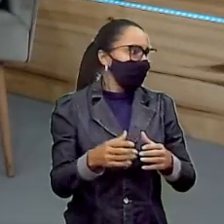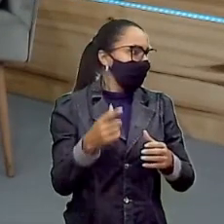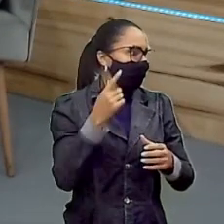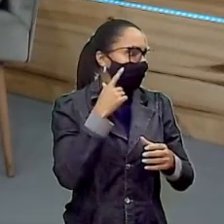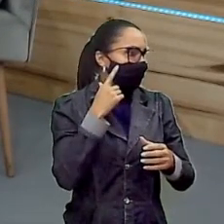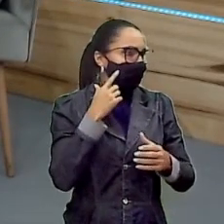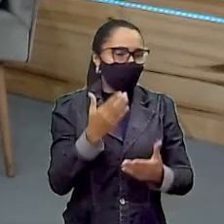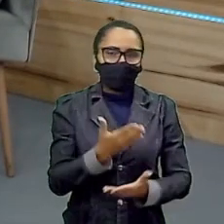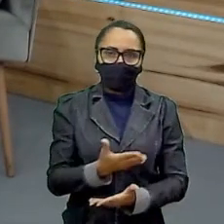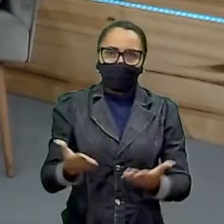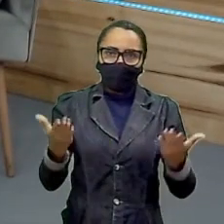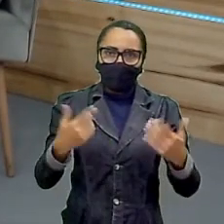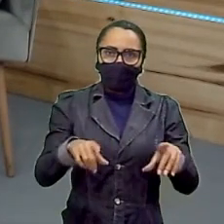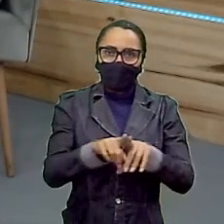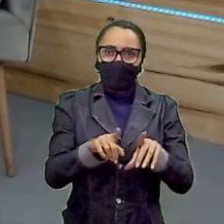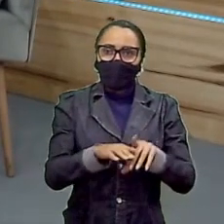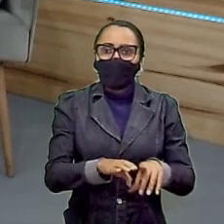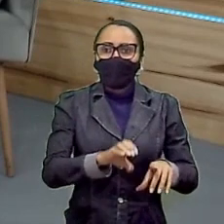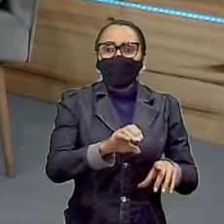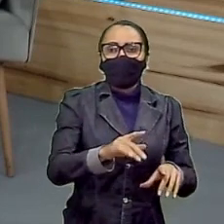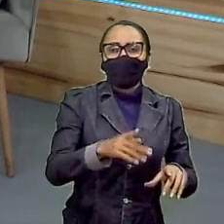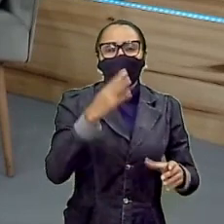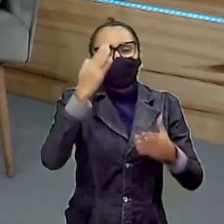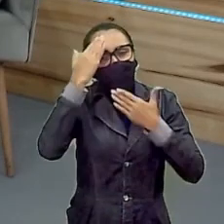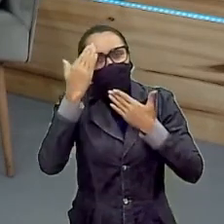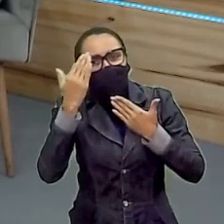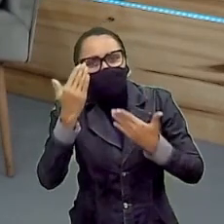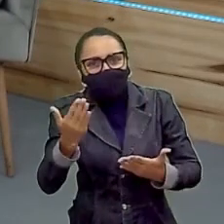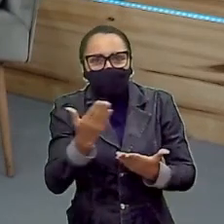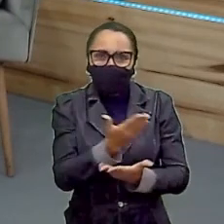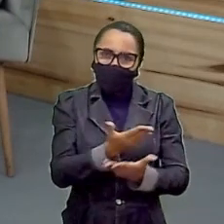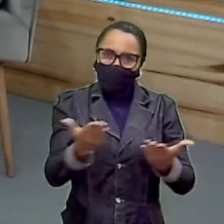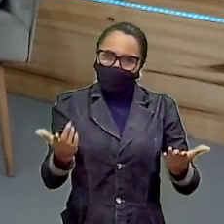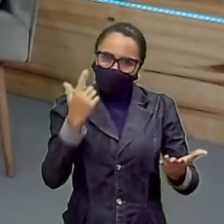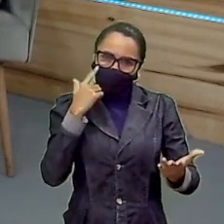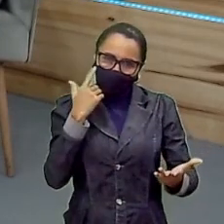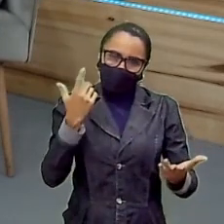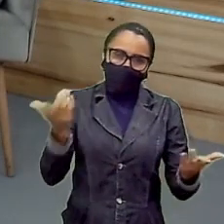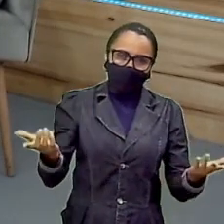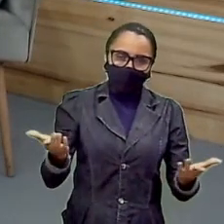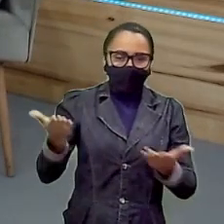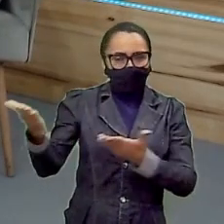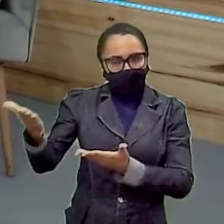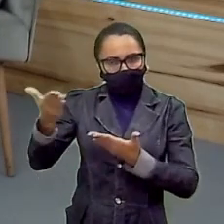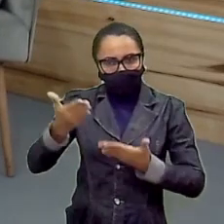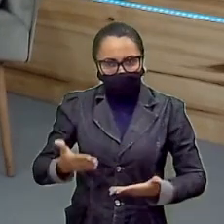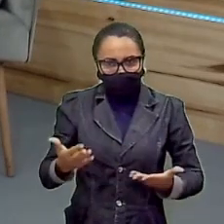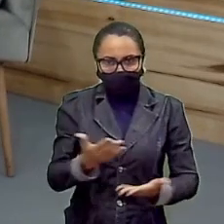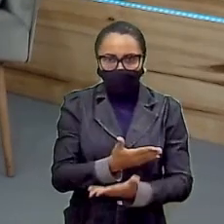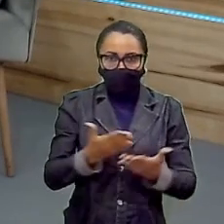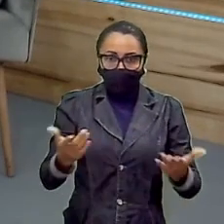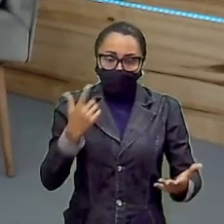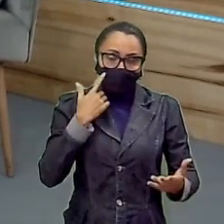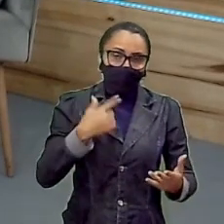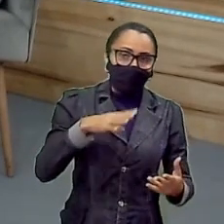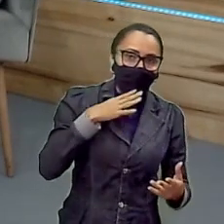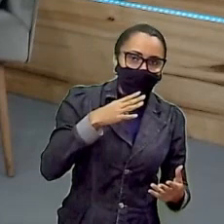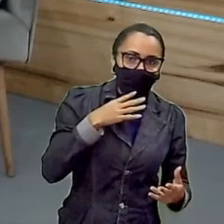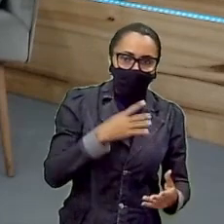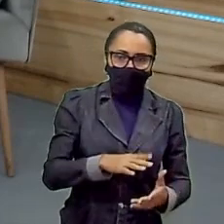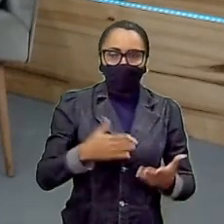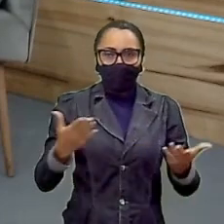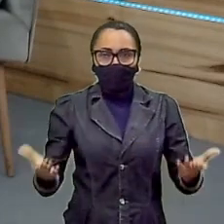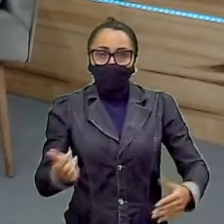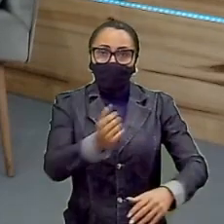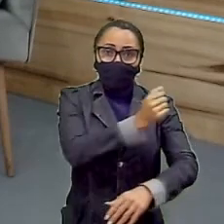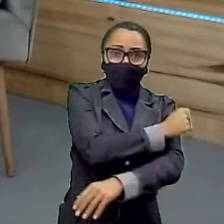workshop e em nome também da ETEPAC. Muito obrigada, Jéssica, por nos proporcionar, né, esses conhecimentos, proporcionar a nossos estudantes